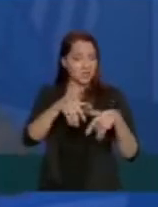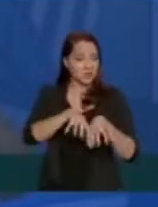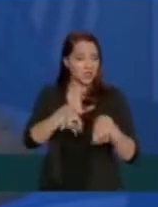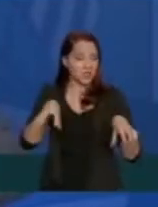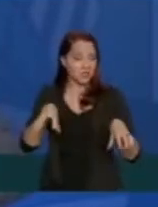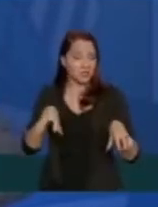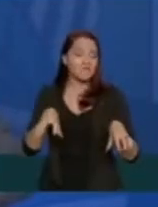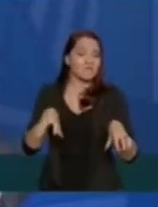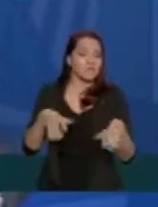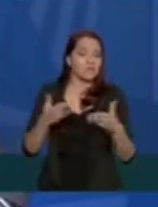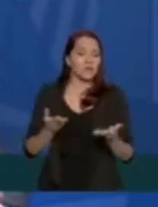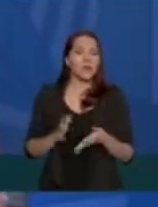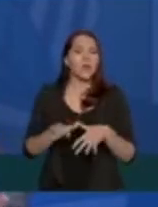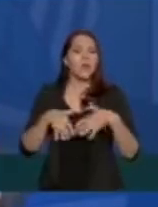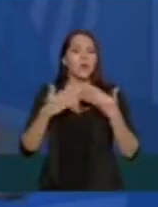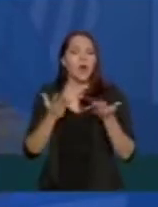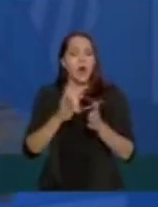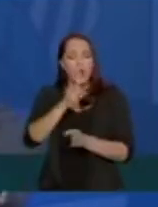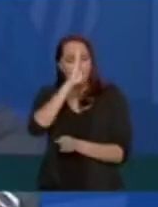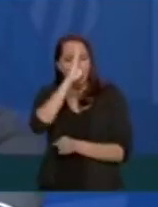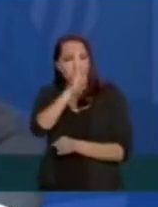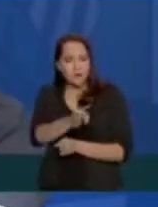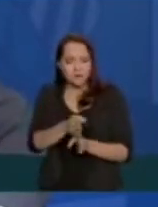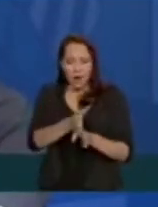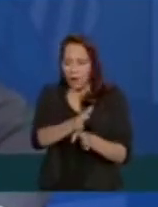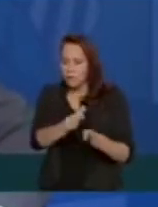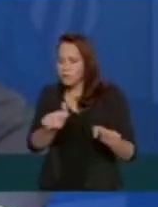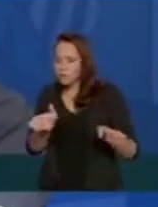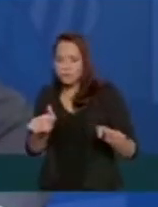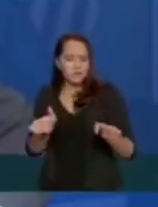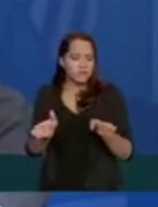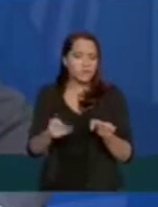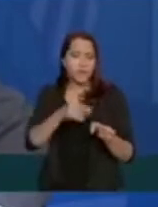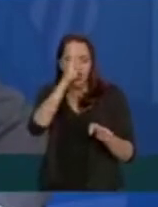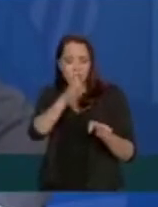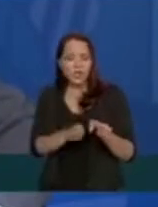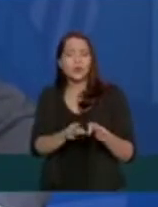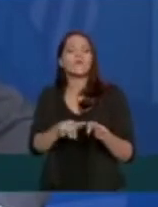Acho que qual é o eixo central, na minha opinião?